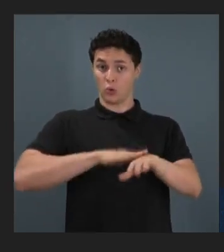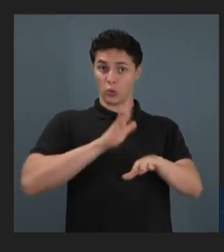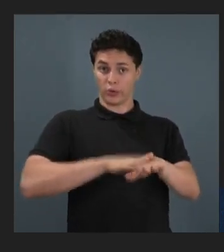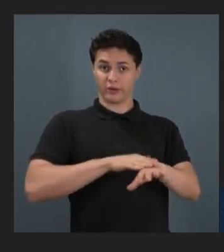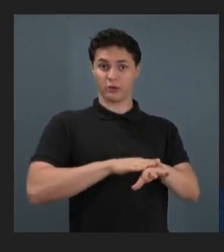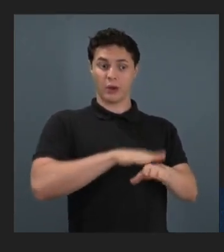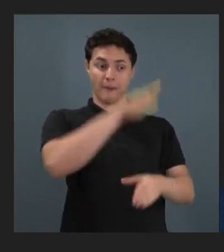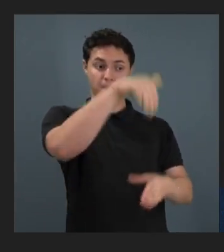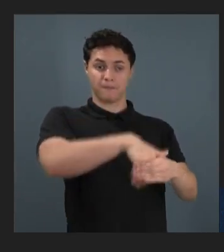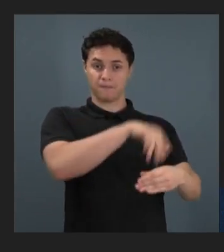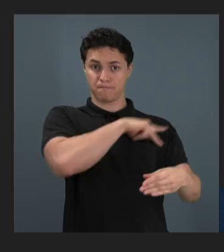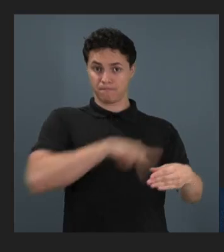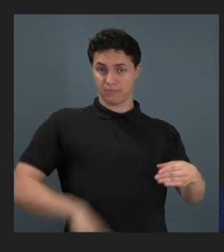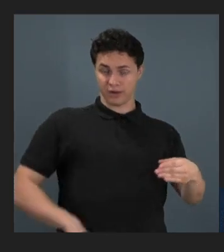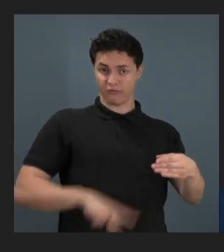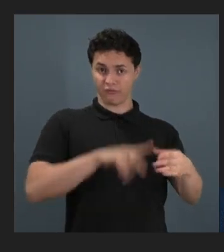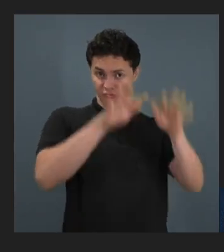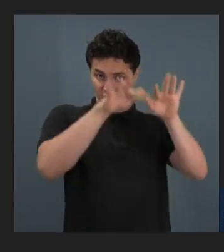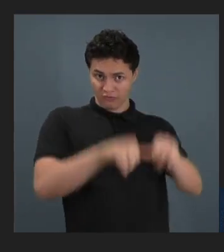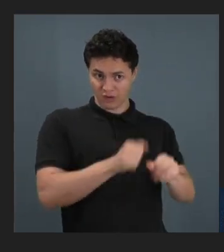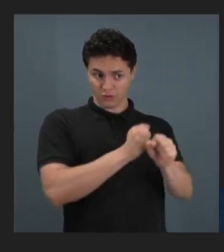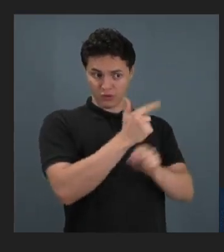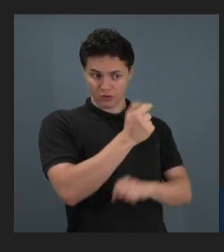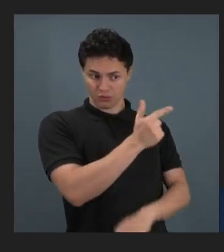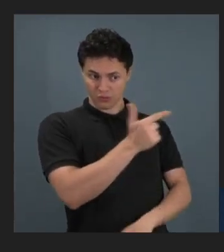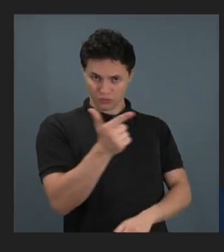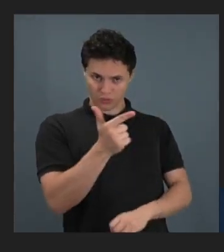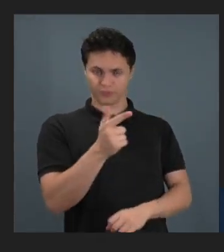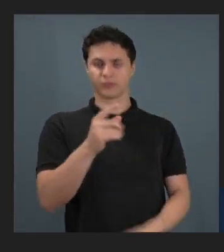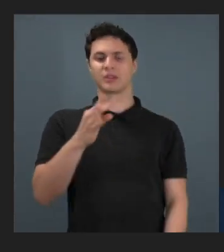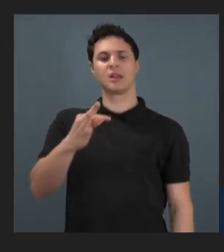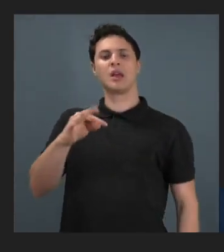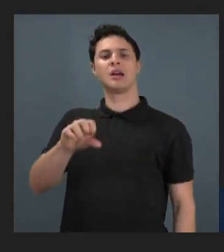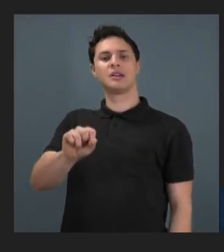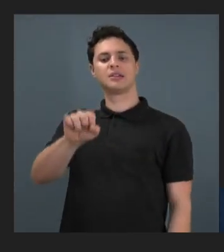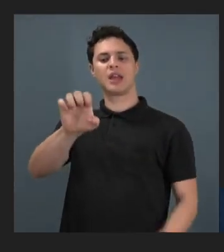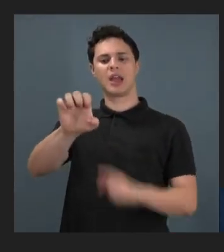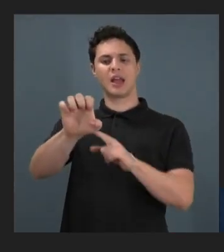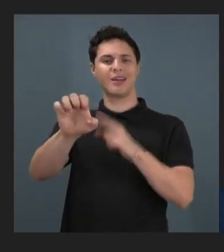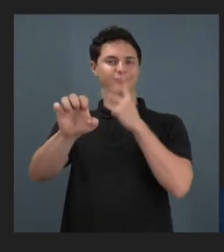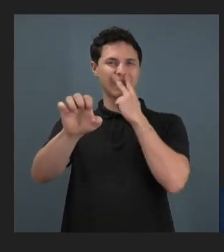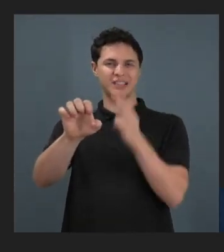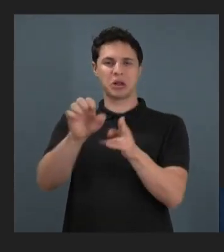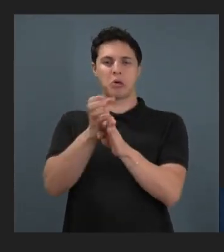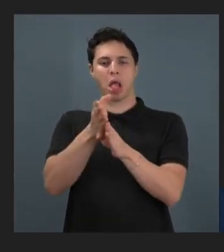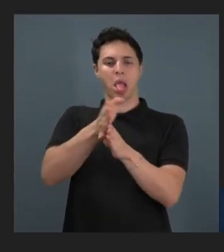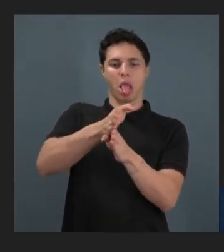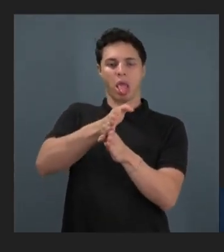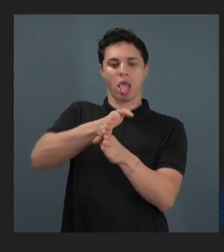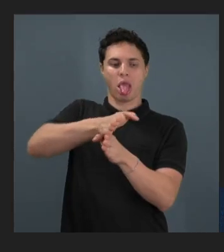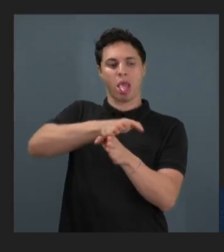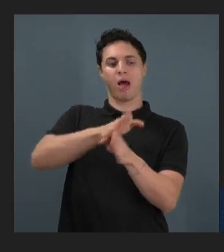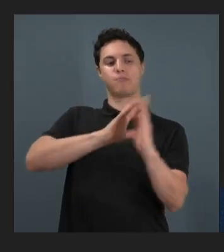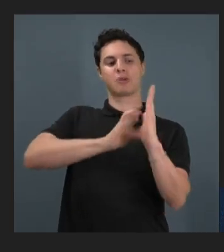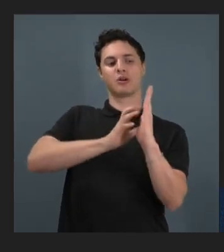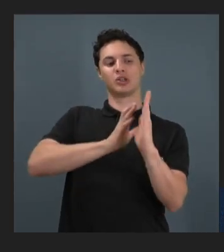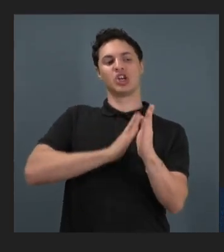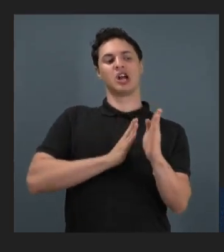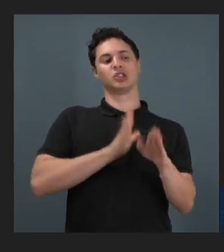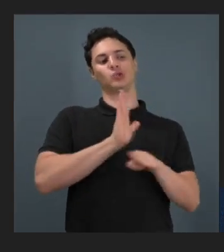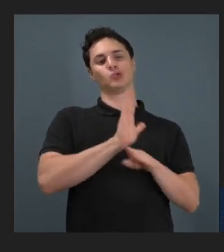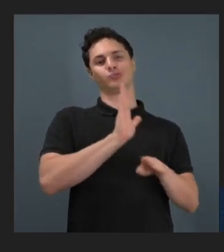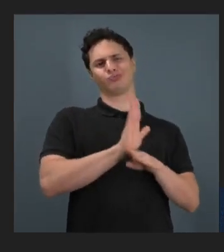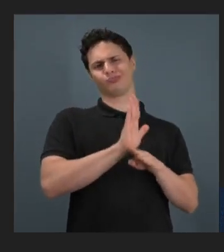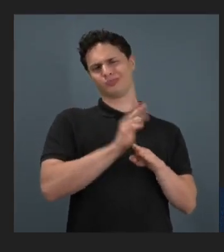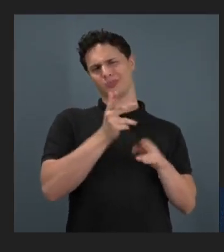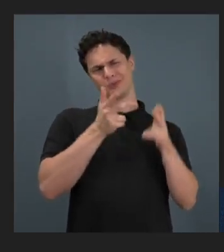presidenciais, onde o TSE funcionou como um verdadeiro partido político, beneficiando explicitamente